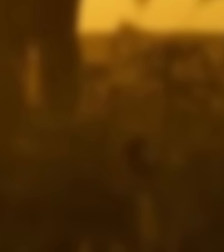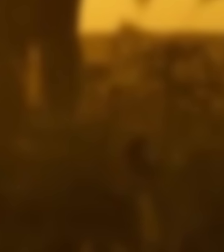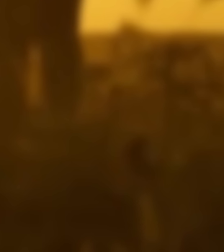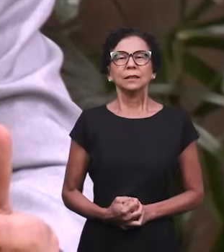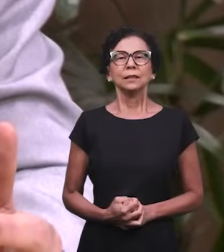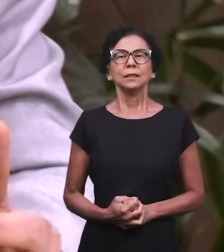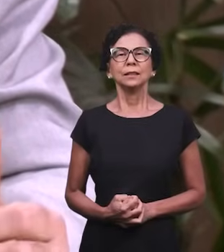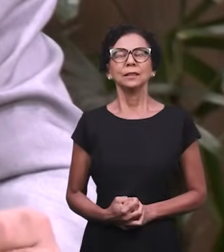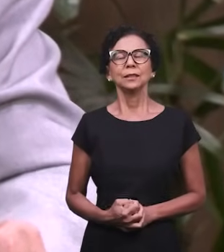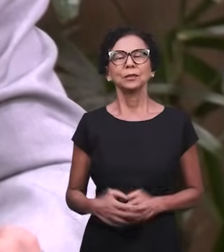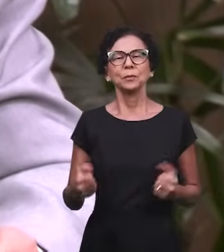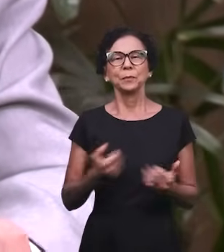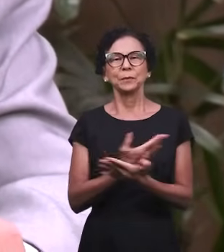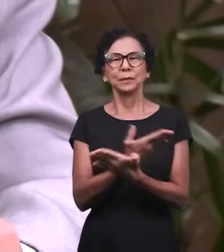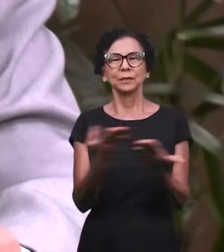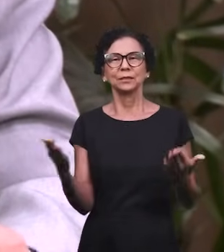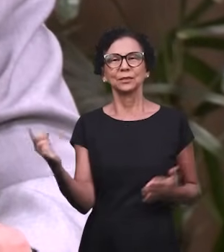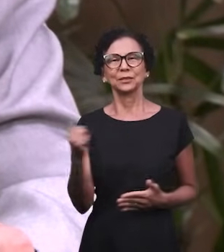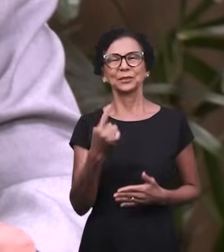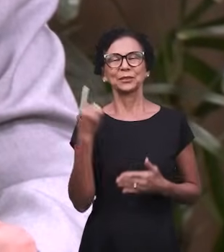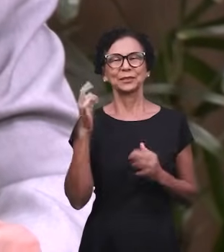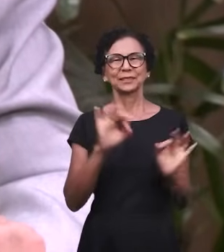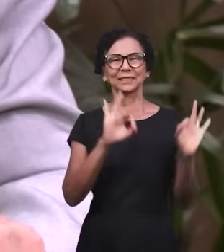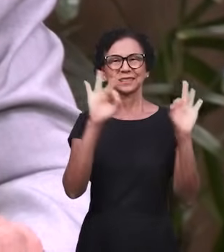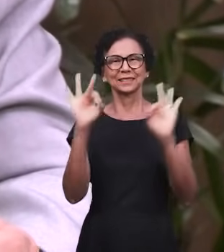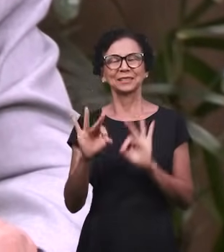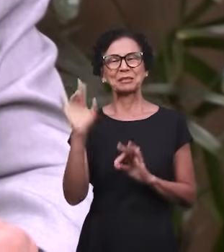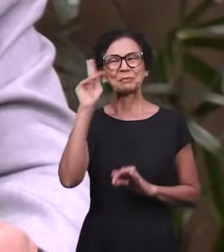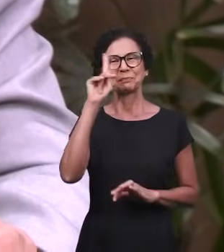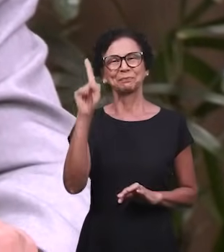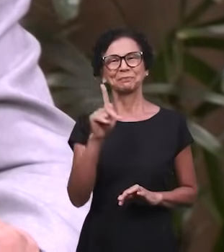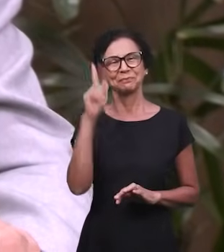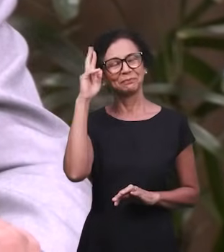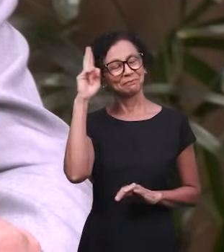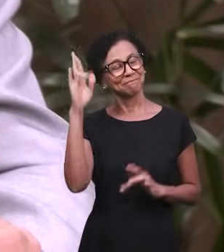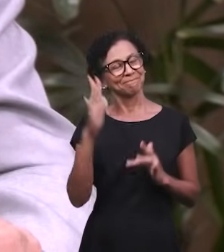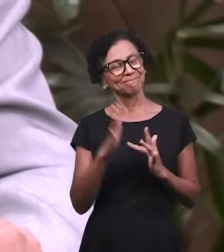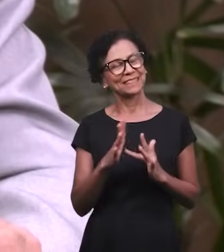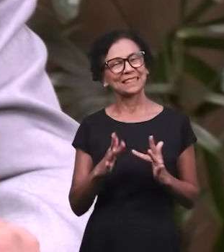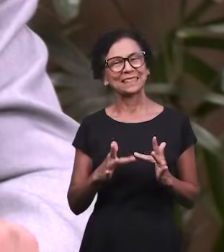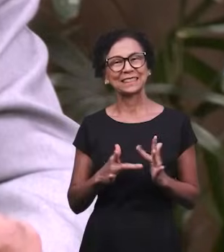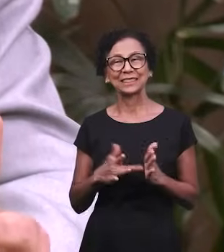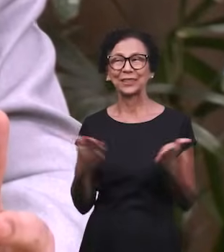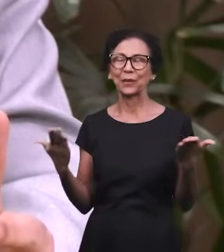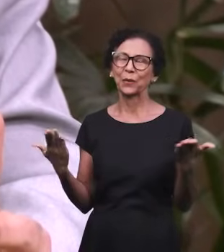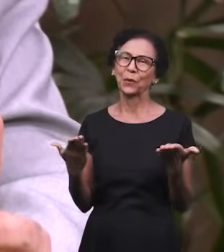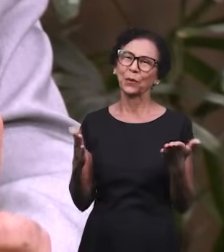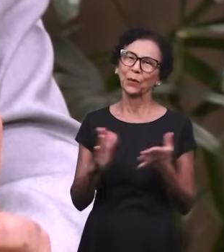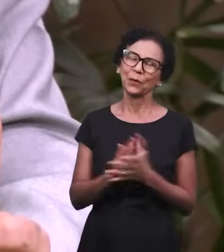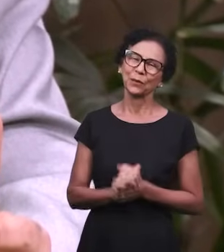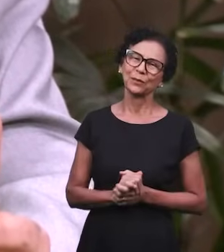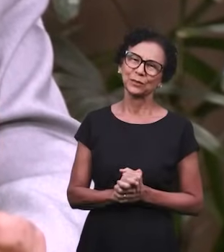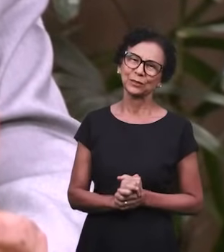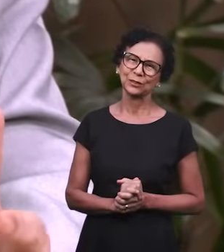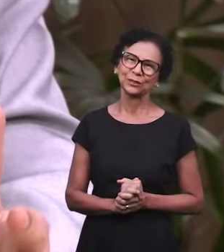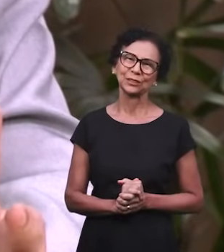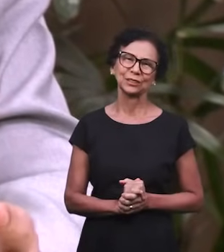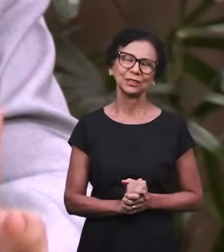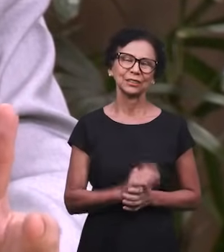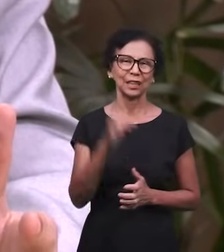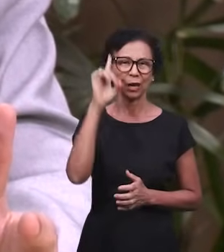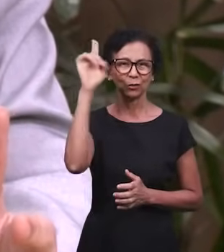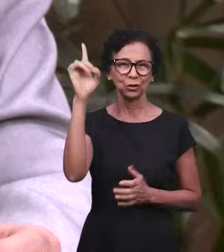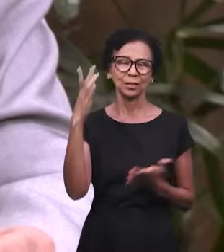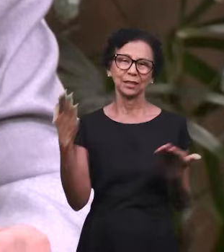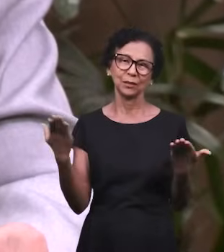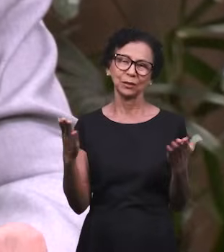Deus eu Saúdo todos aqueles que nos assistem com a paz do Senhor Jesus hoje é dia da família e o programa que